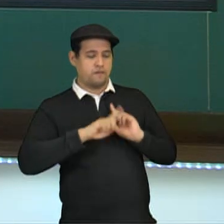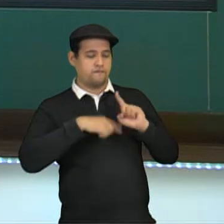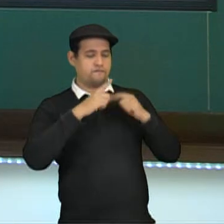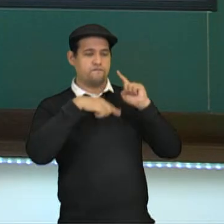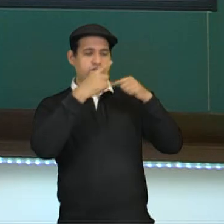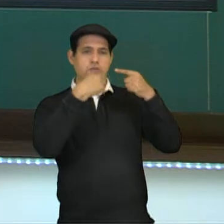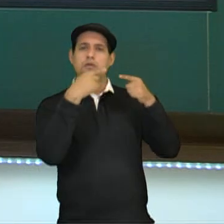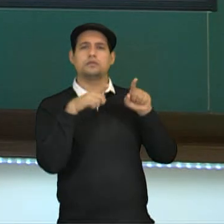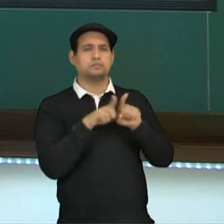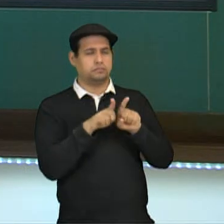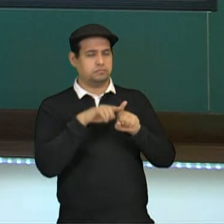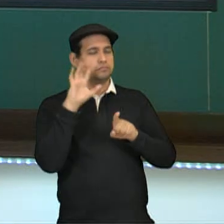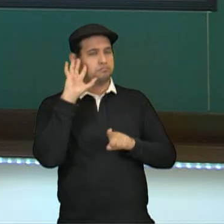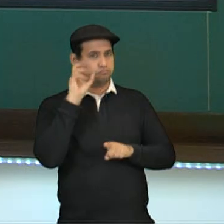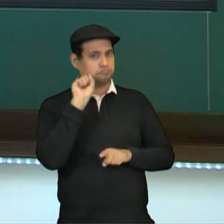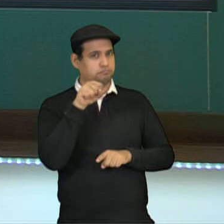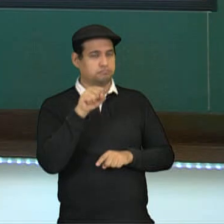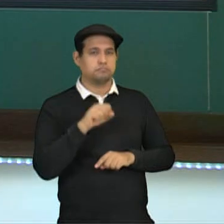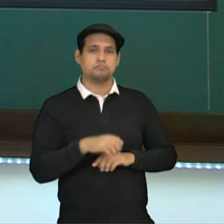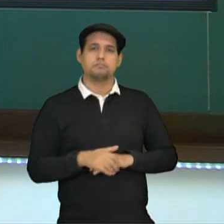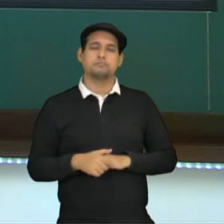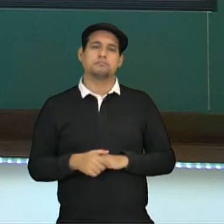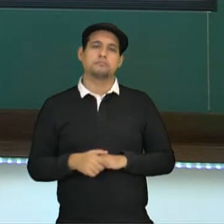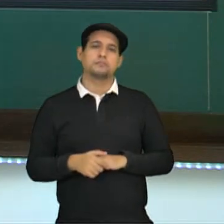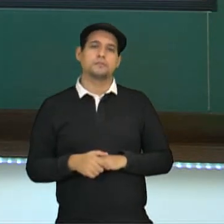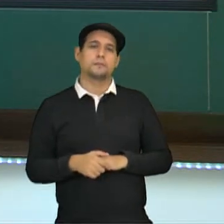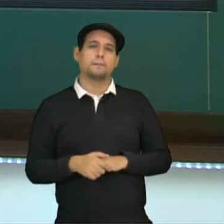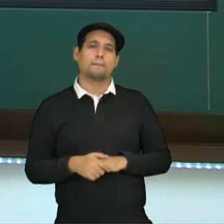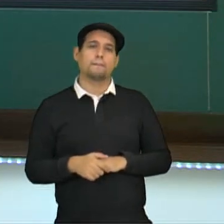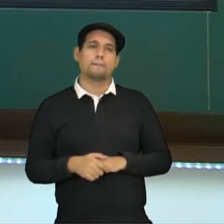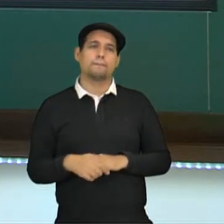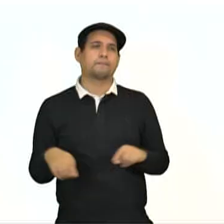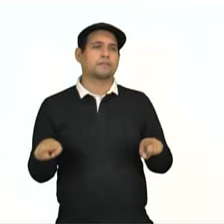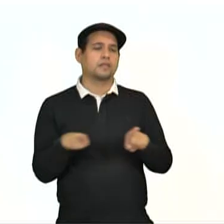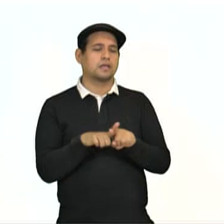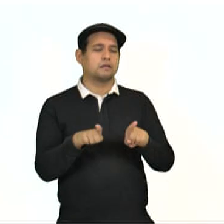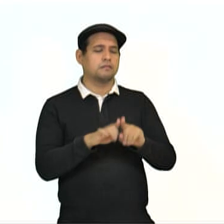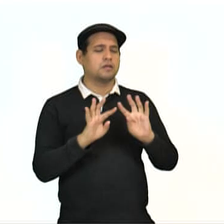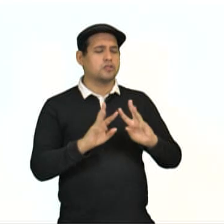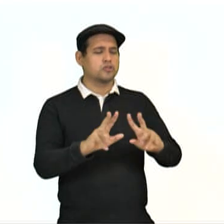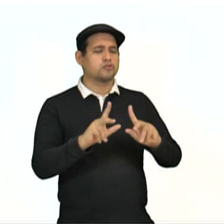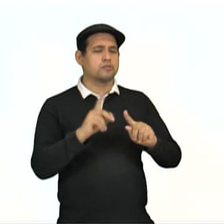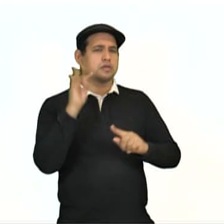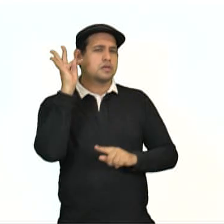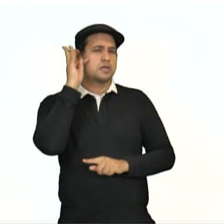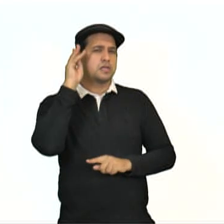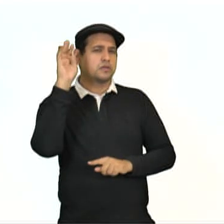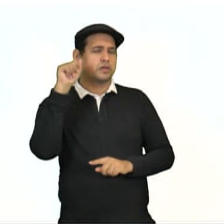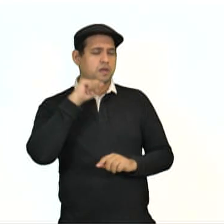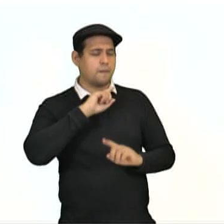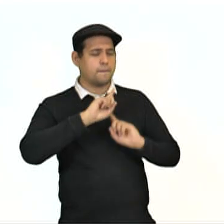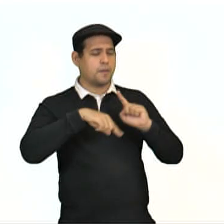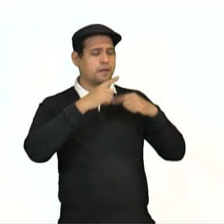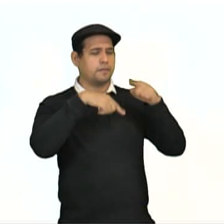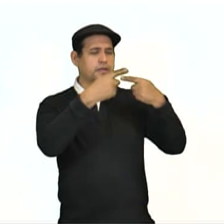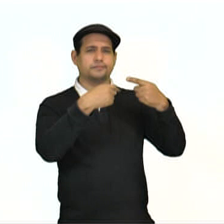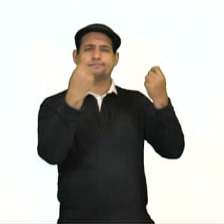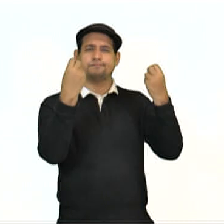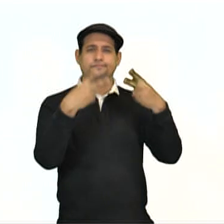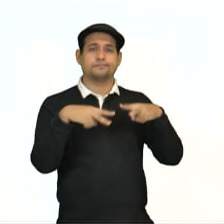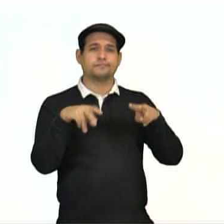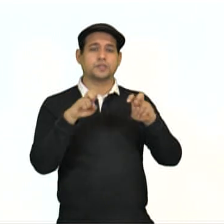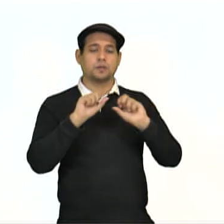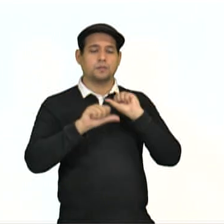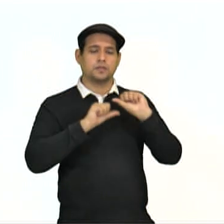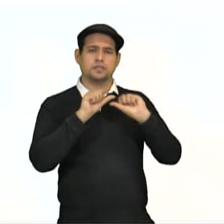evolucionismo realmente acontece. E todas essas teorias, então, evolucionistas falam em mudança,